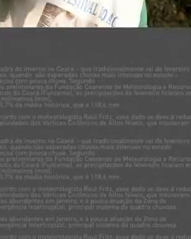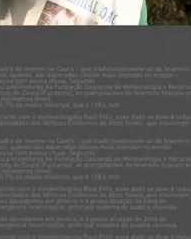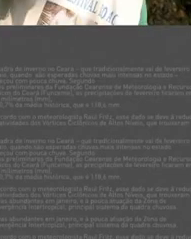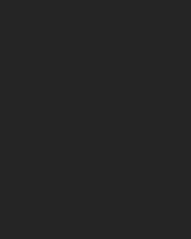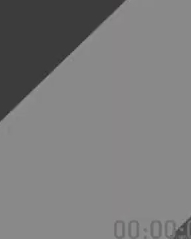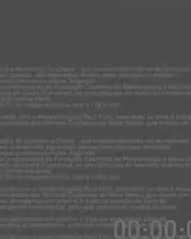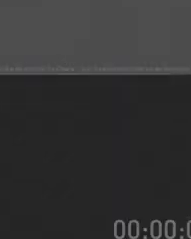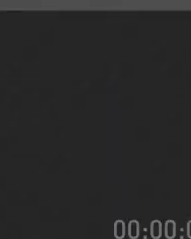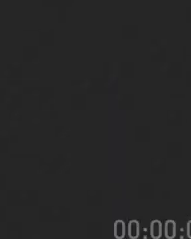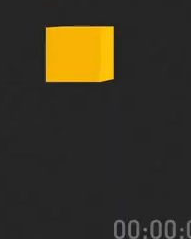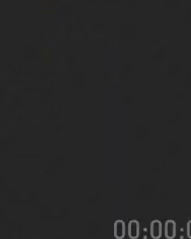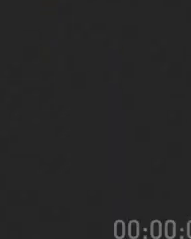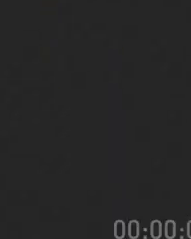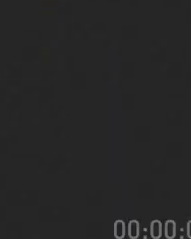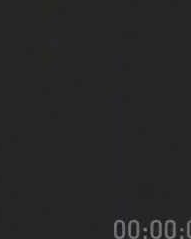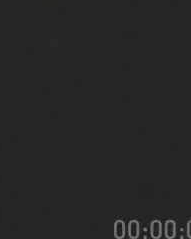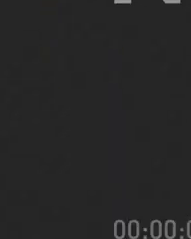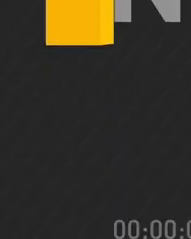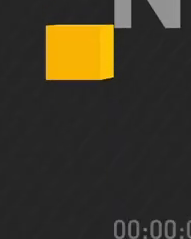ae